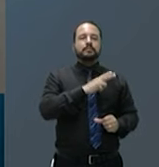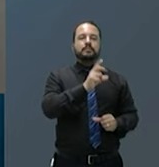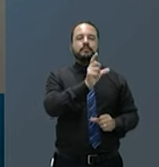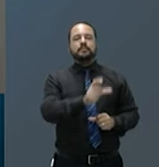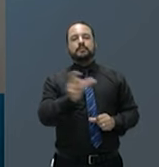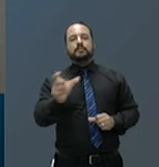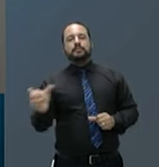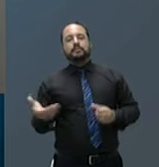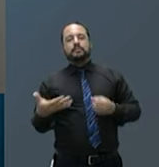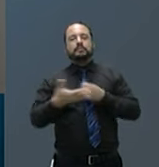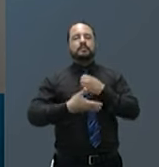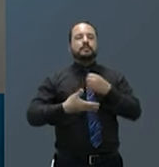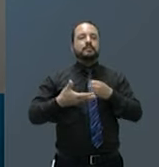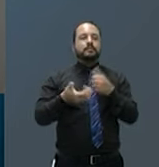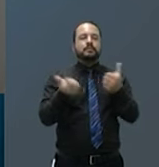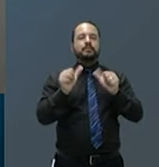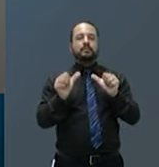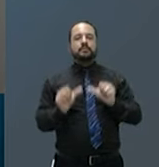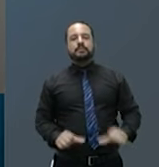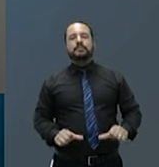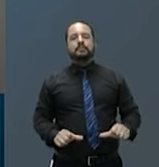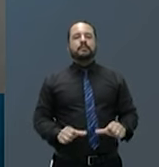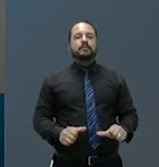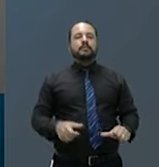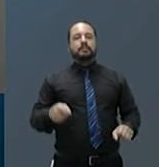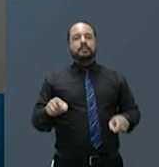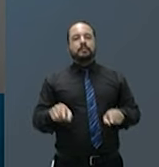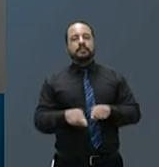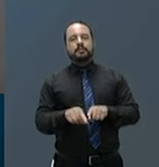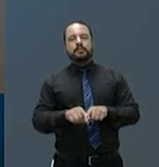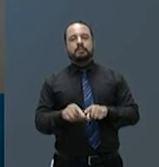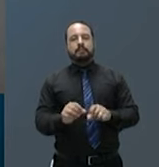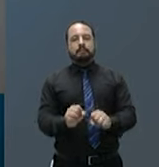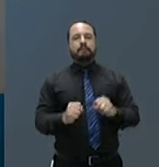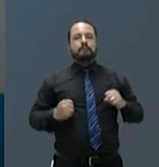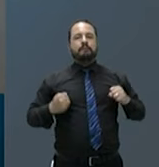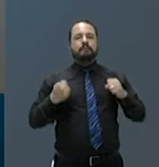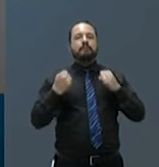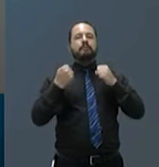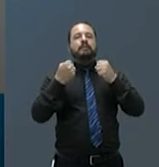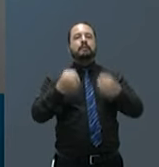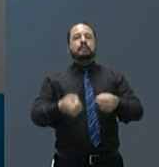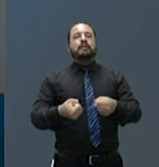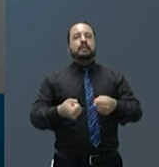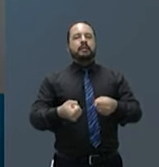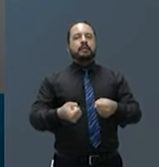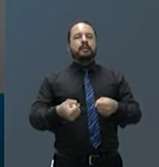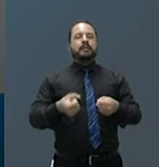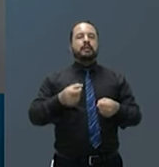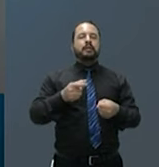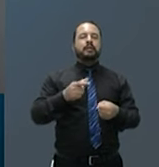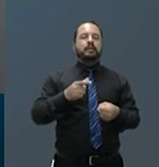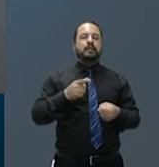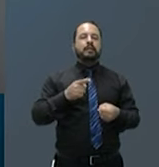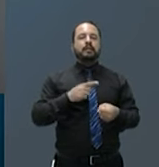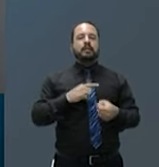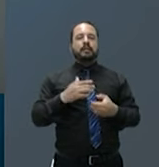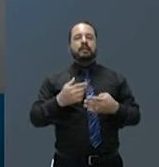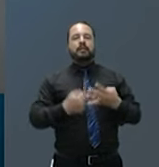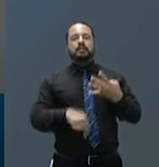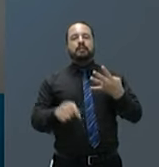fundamentada, tal compreensão ainda encontra resistências em alguns tribunais pátrios. Assim, rapidamente,